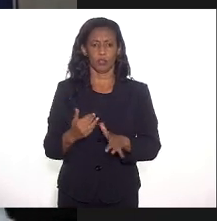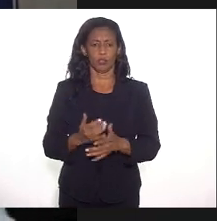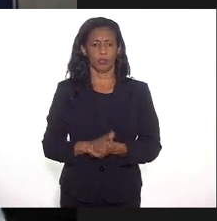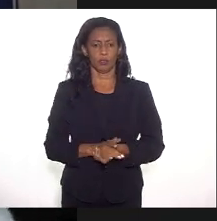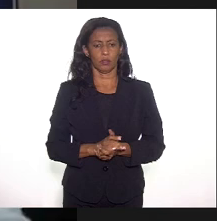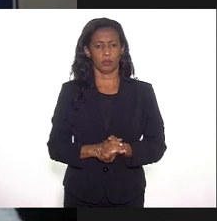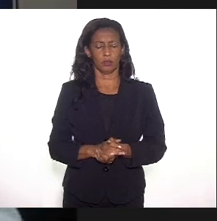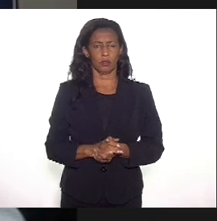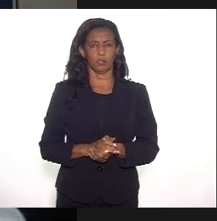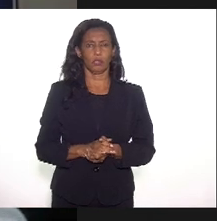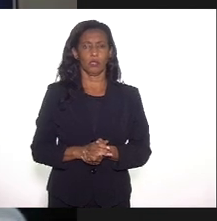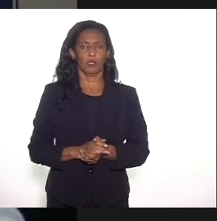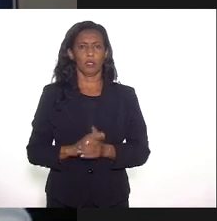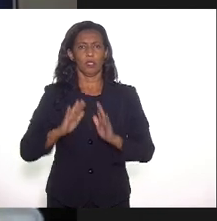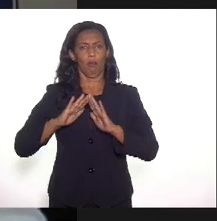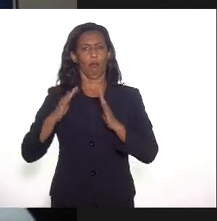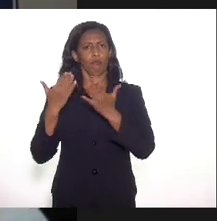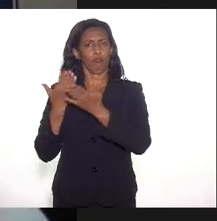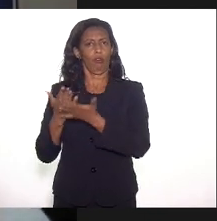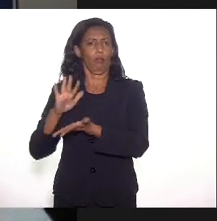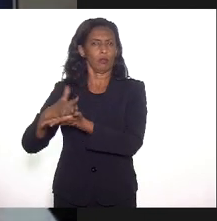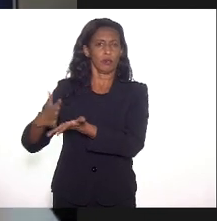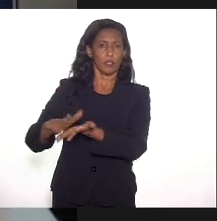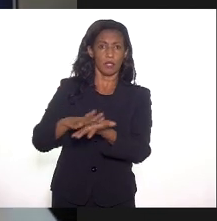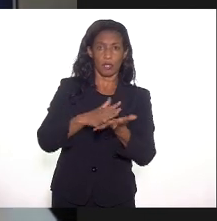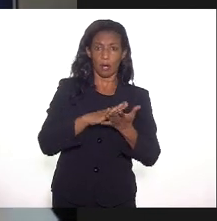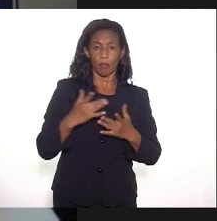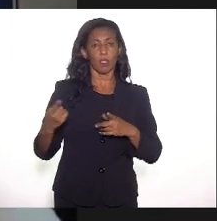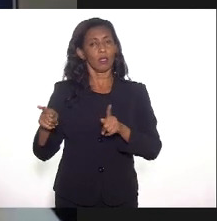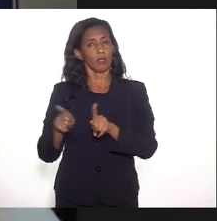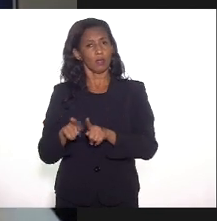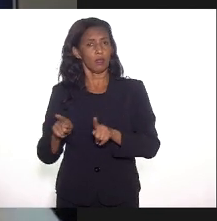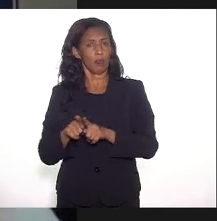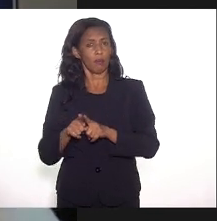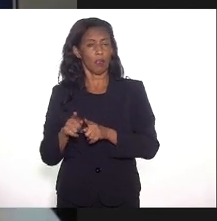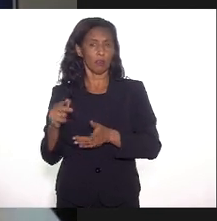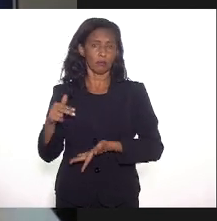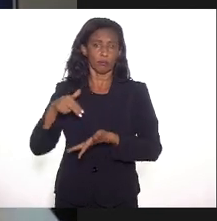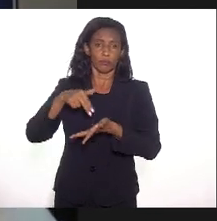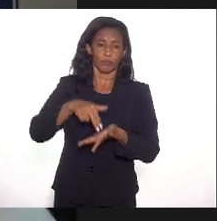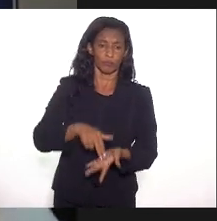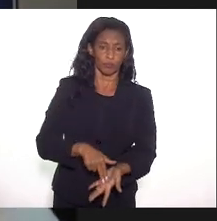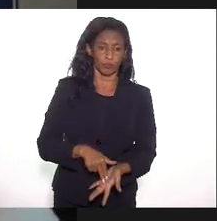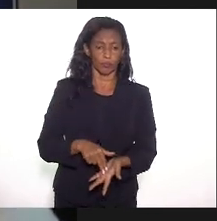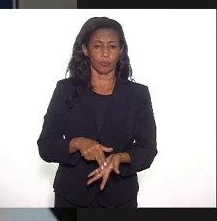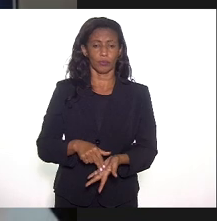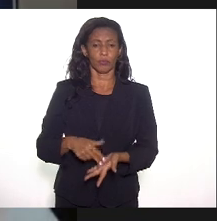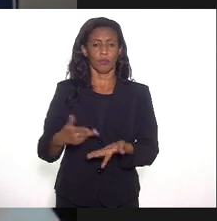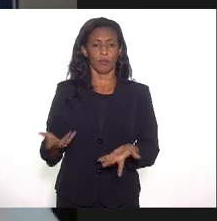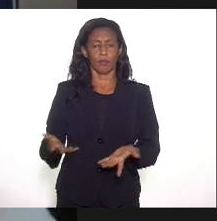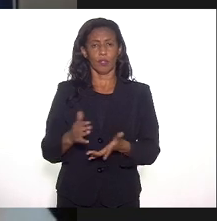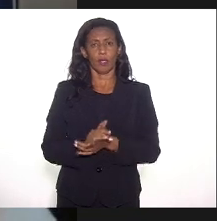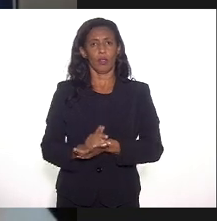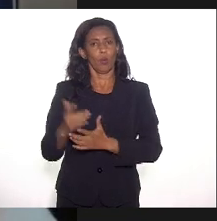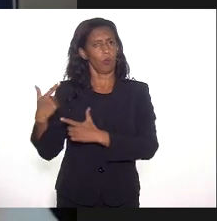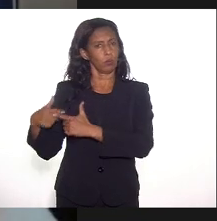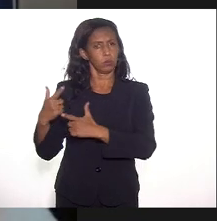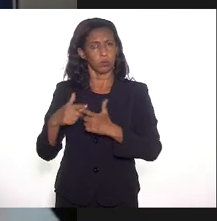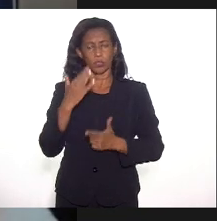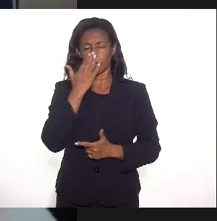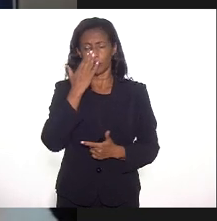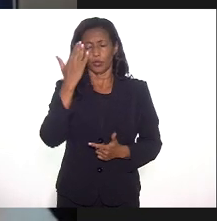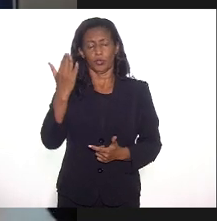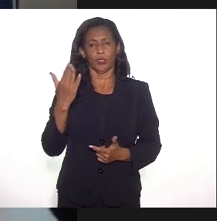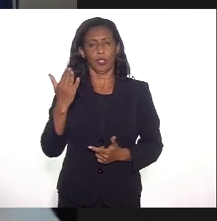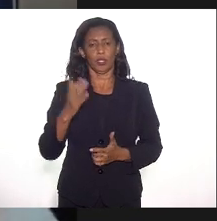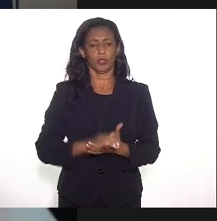várias agremiações de carnaval que também se colocou numa situação extremamente precária diante